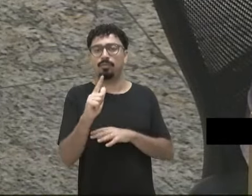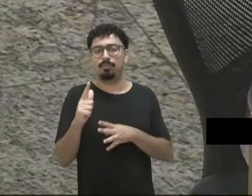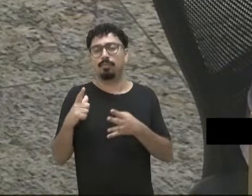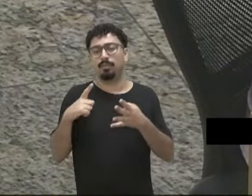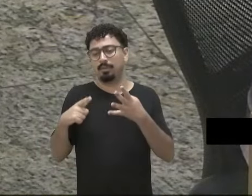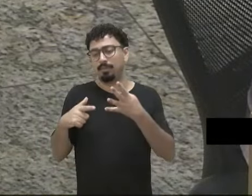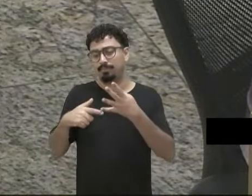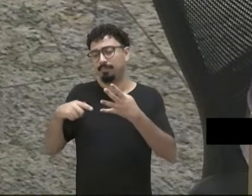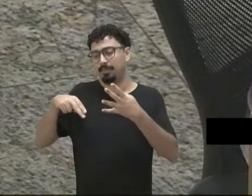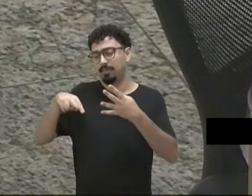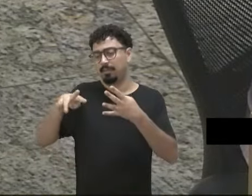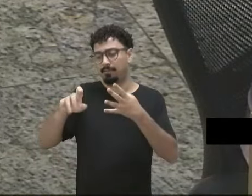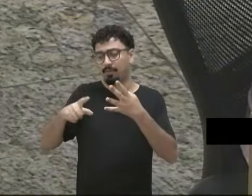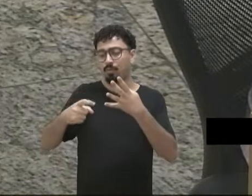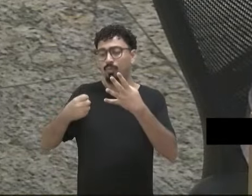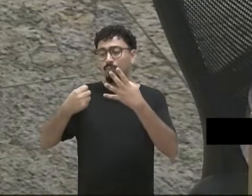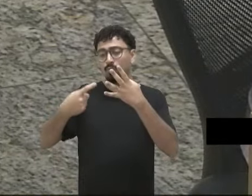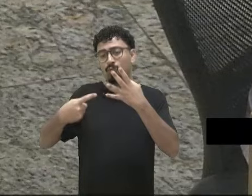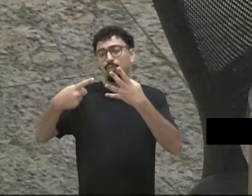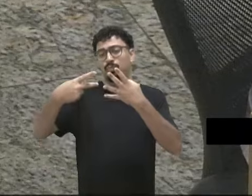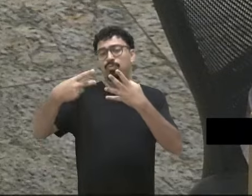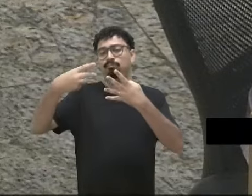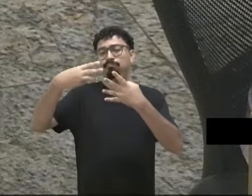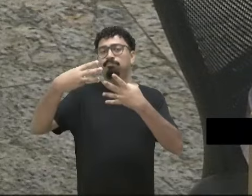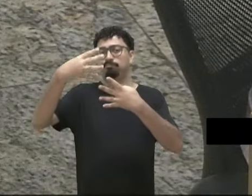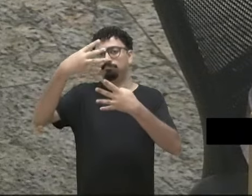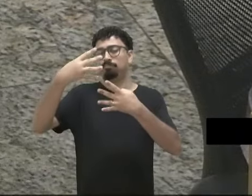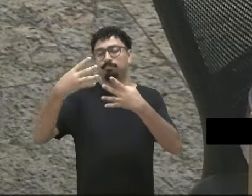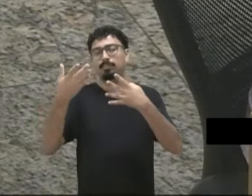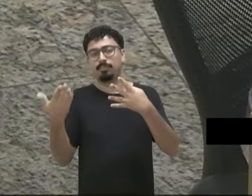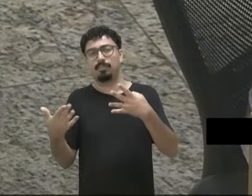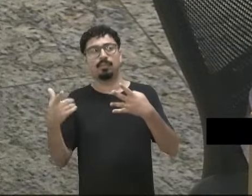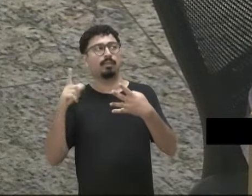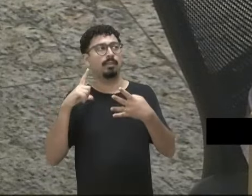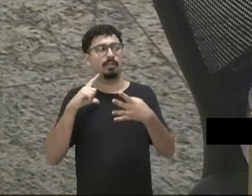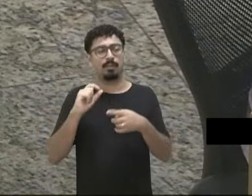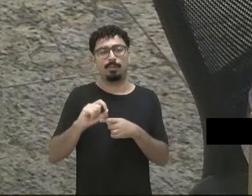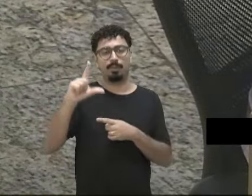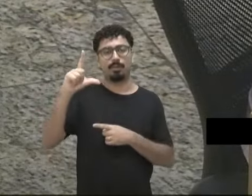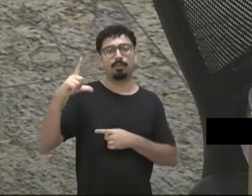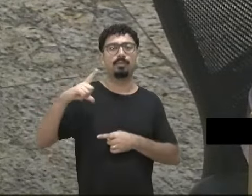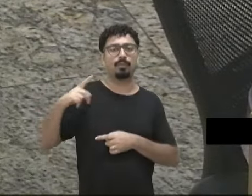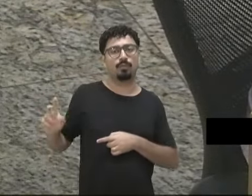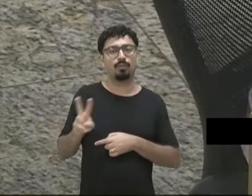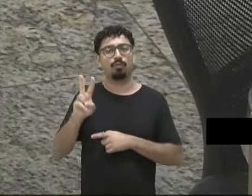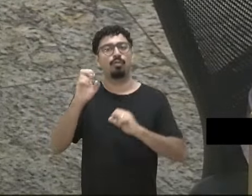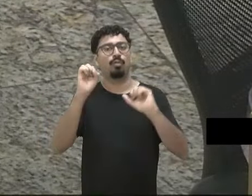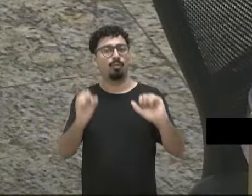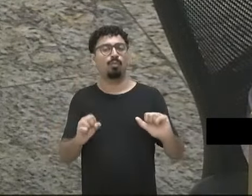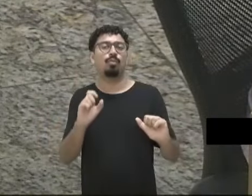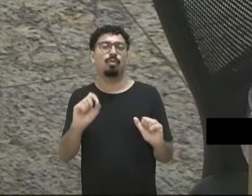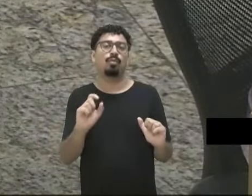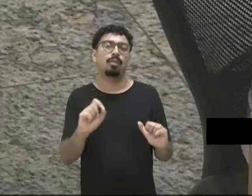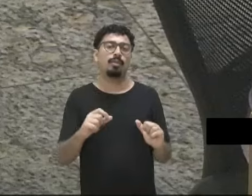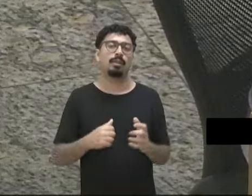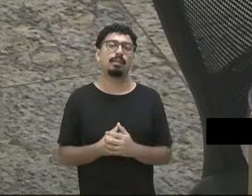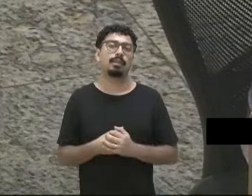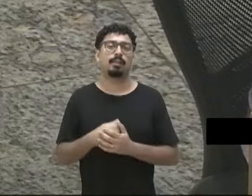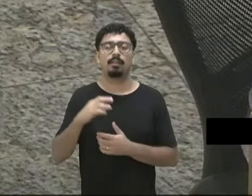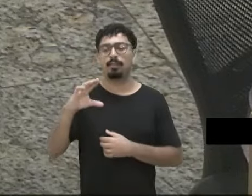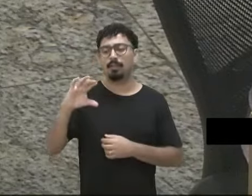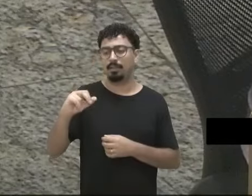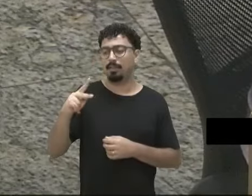2 e 3, e que isso traz uma rentabilidade maior para o instituto, podendo aumentar a sua, né, o seu